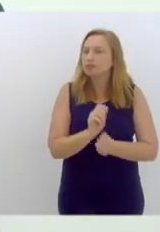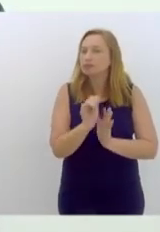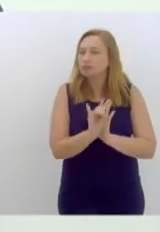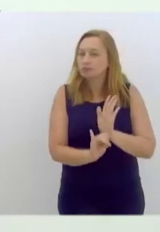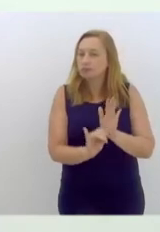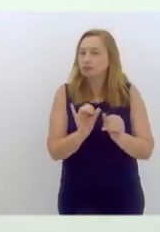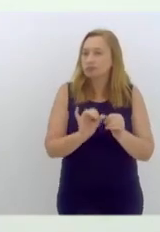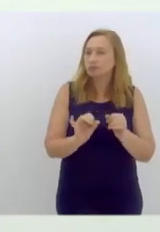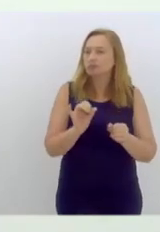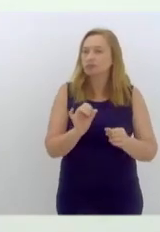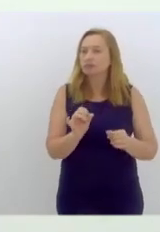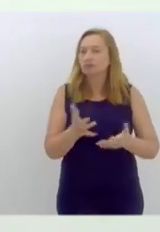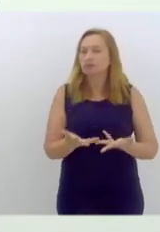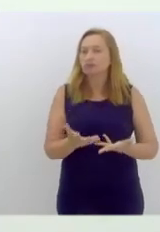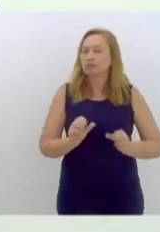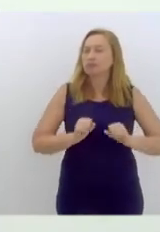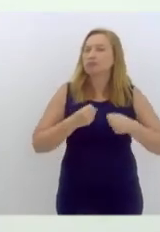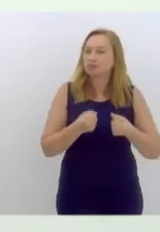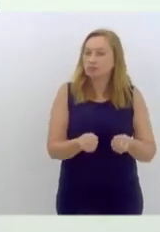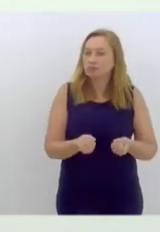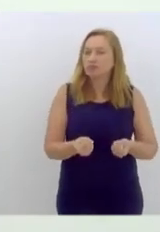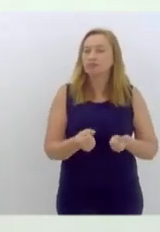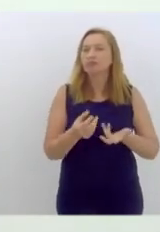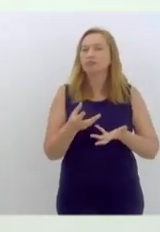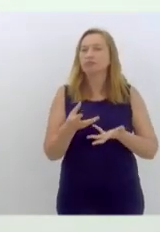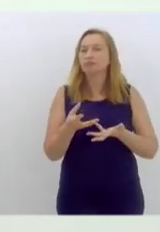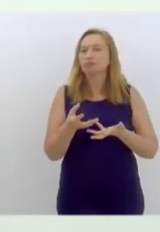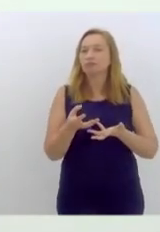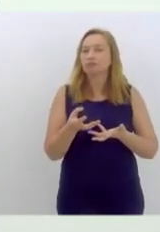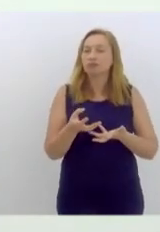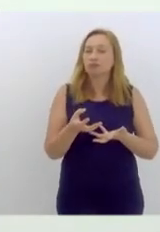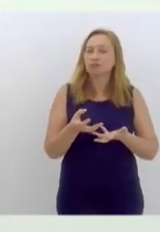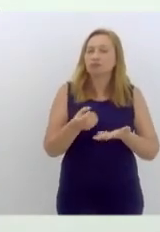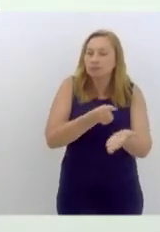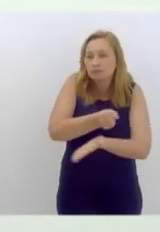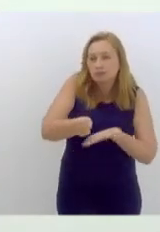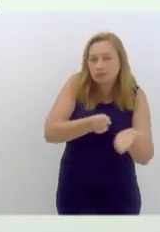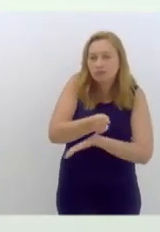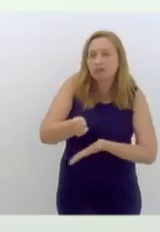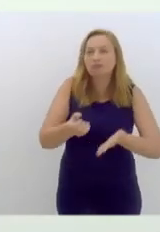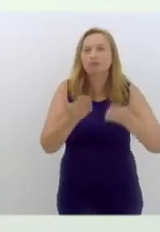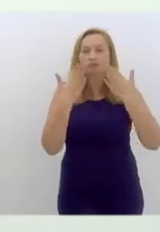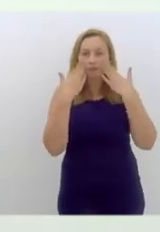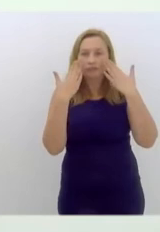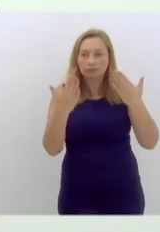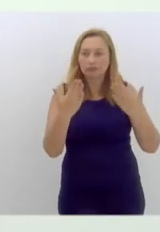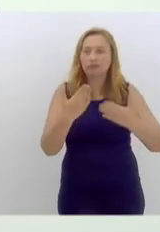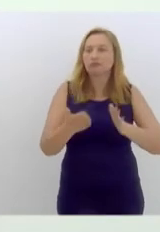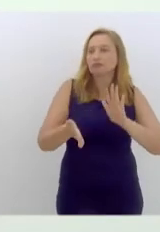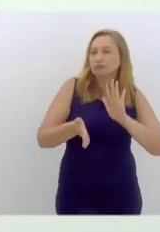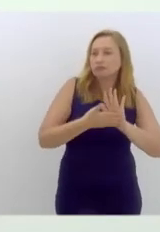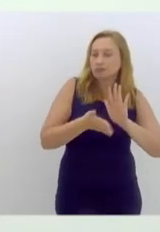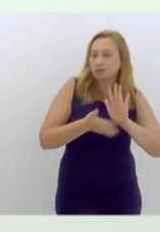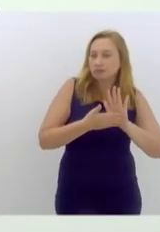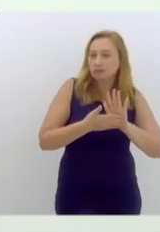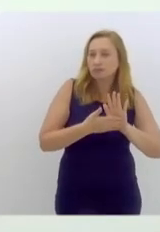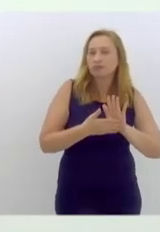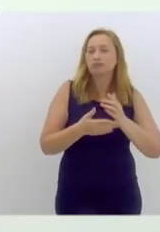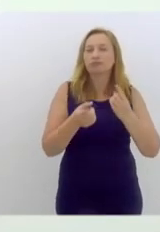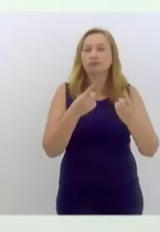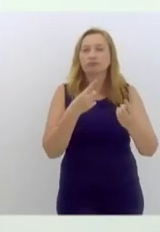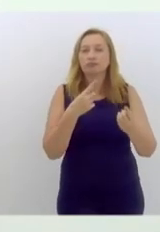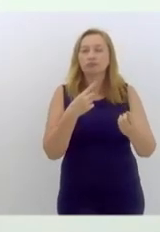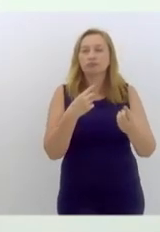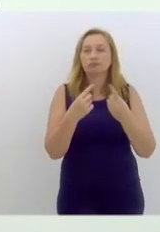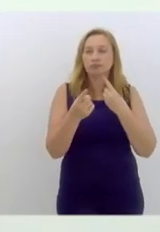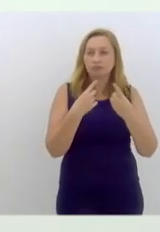trazer. O nosso esforço vai ser para tentar... com base no que já foi apresentado, trazer uma proposta para o debate na